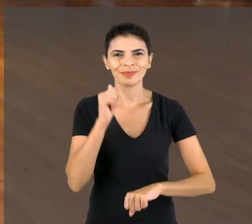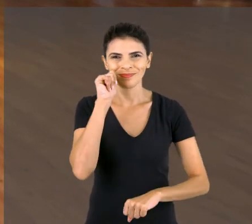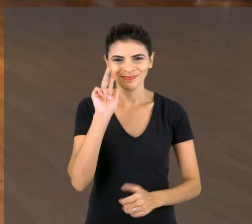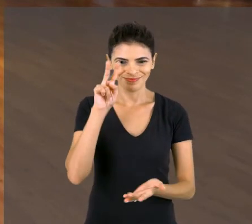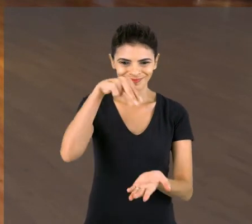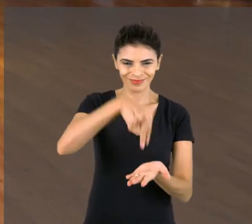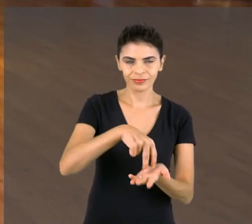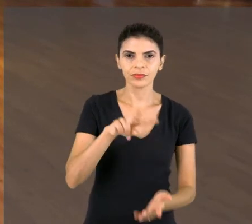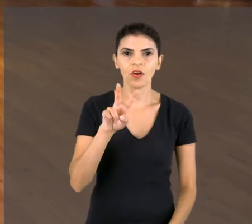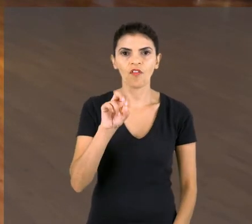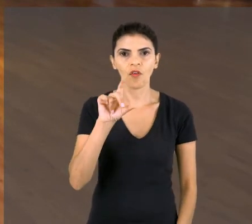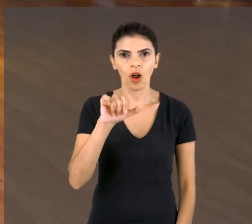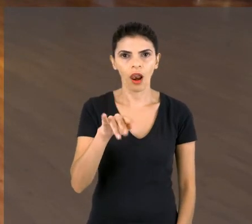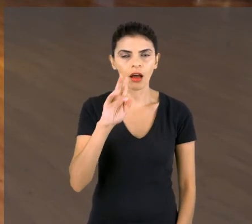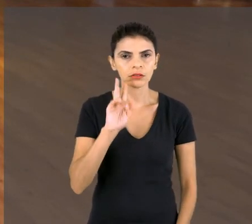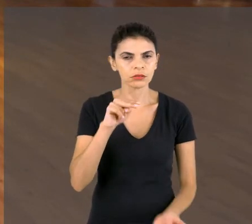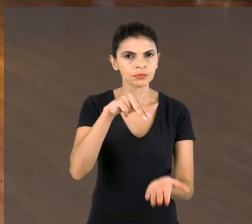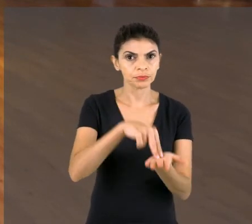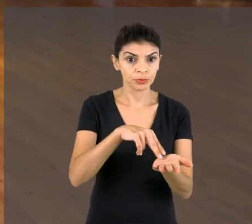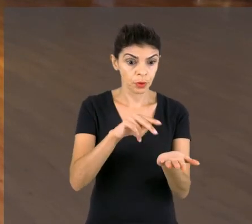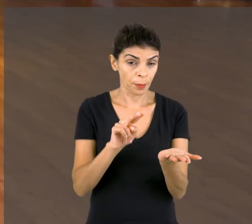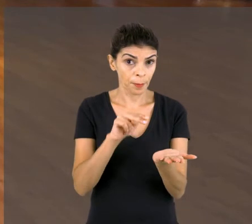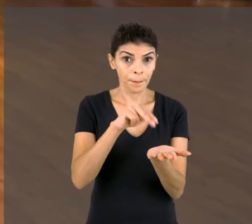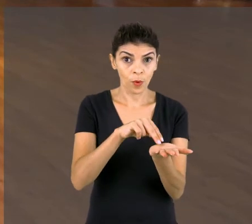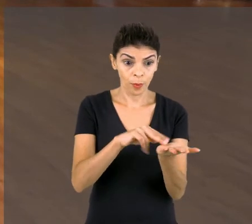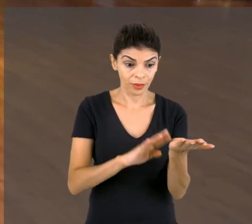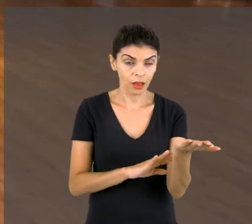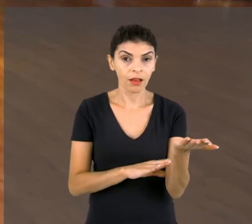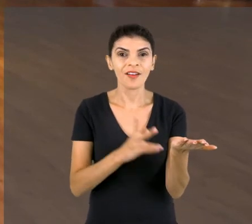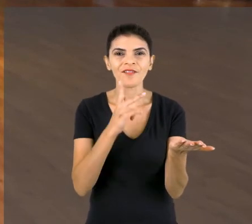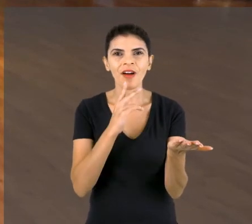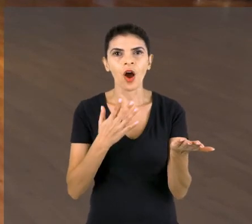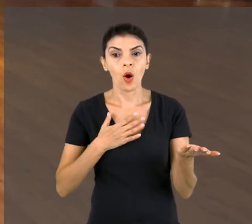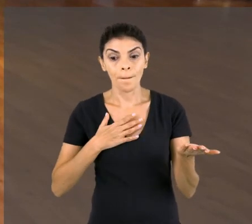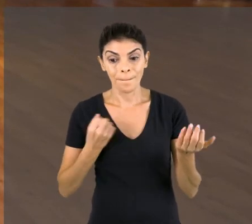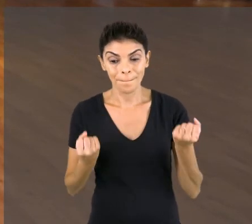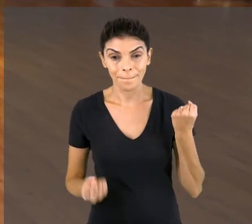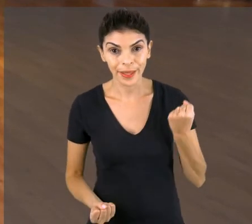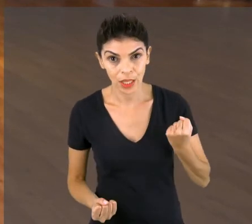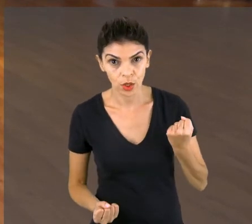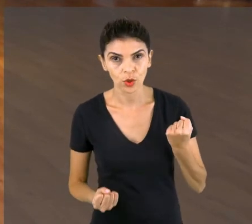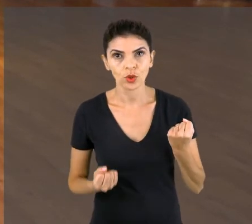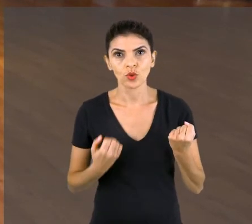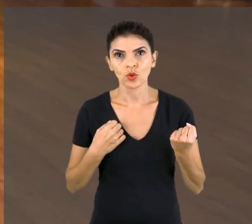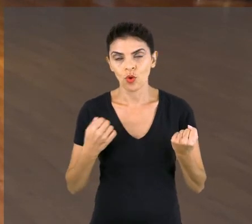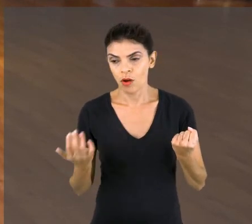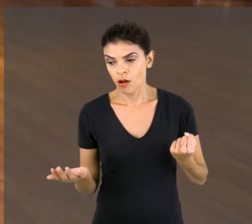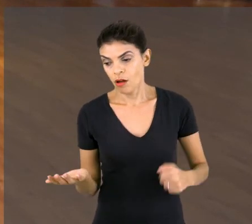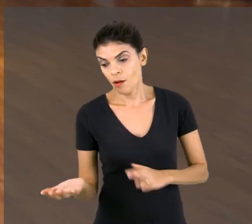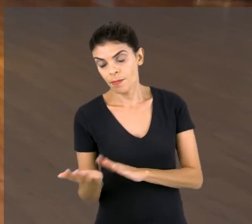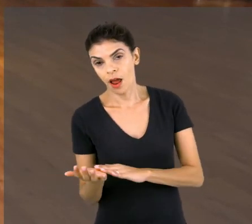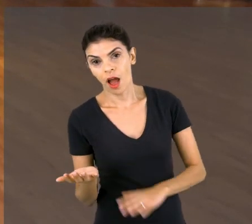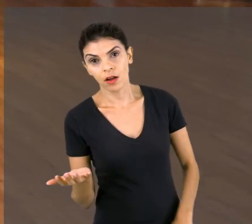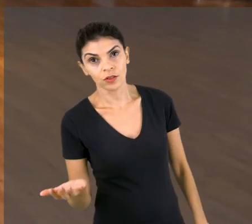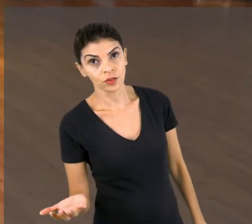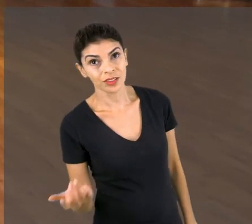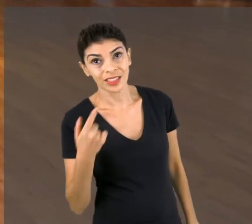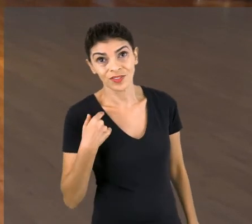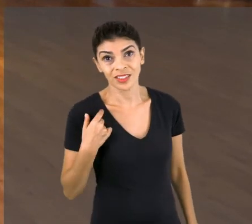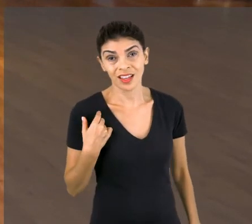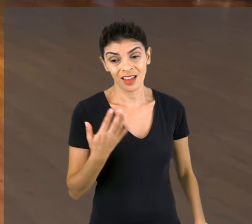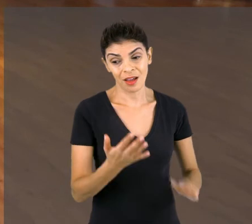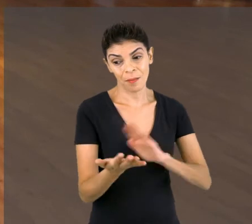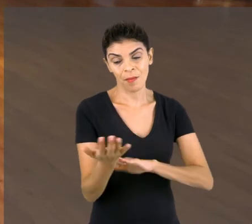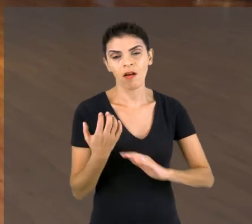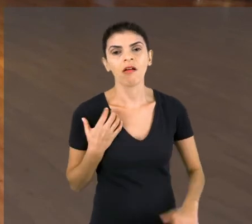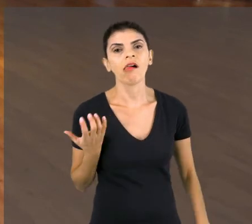volante sobe na perna, que é o momento onde ela vai entregar o peso para essa linha do teu antebraço, se você